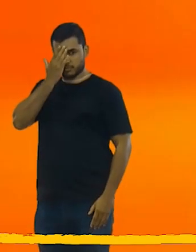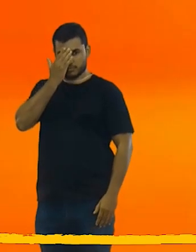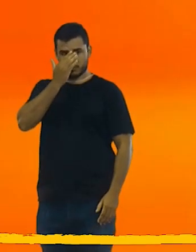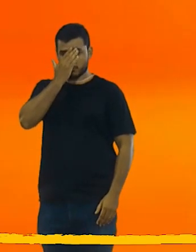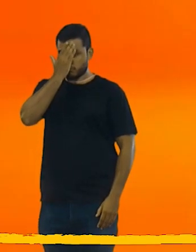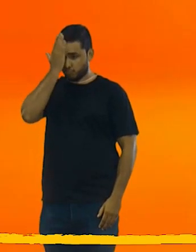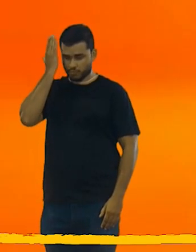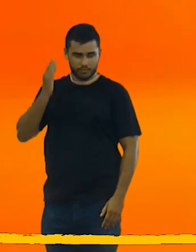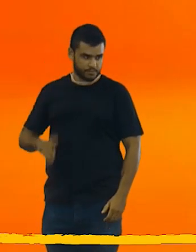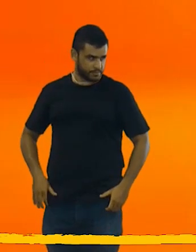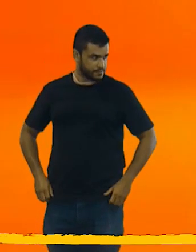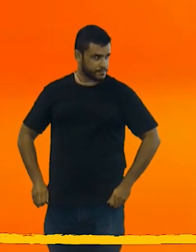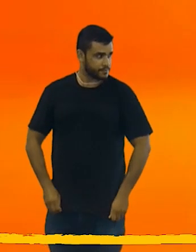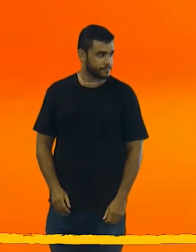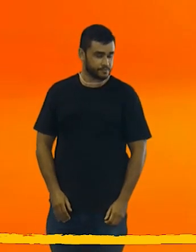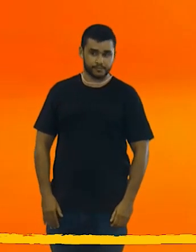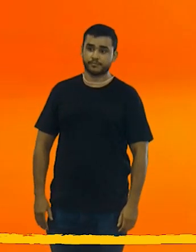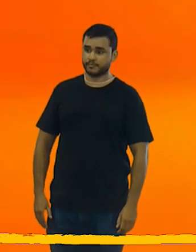M-U-N-C-H.